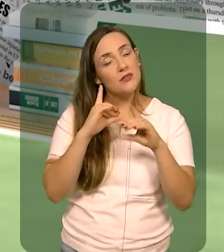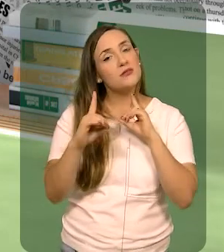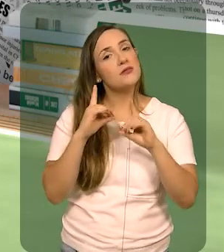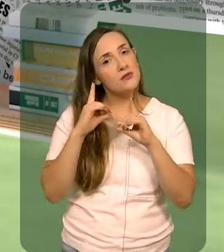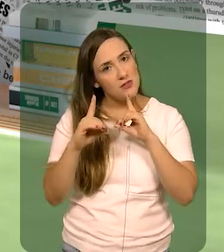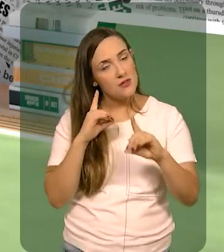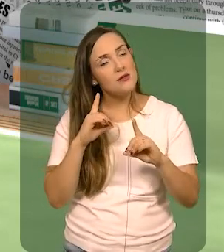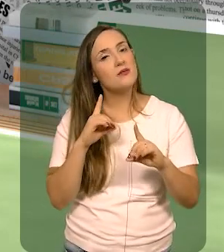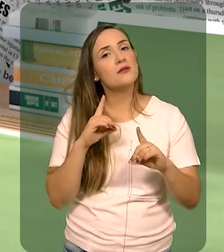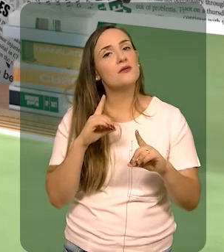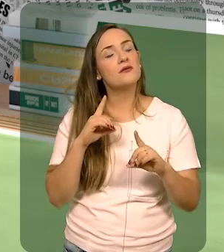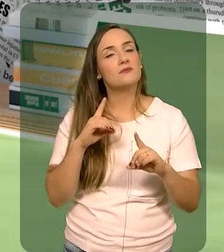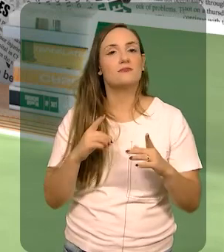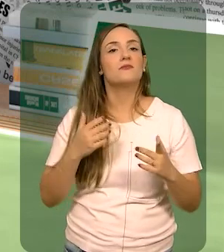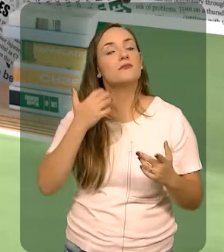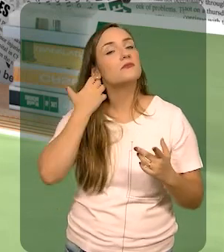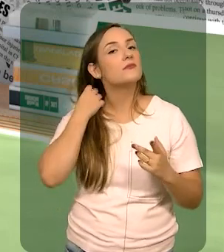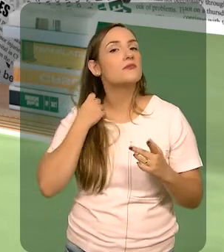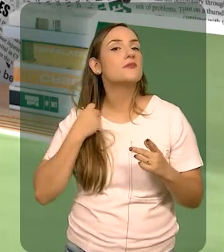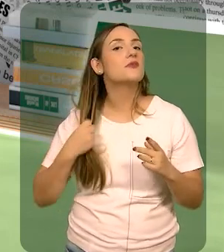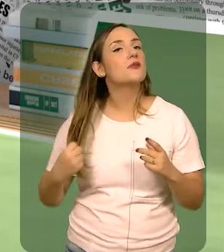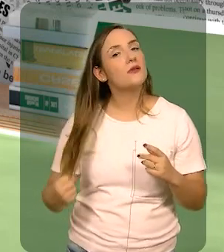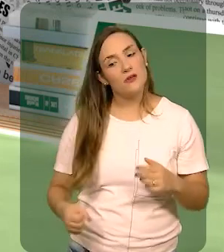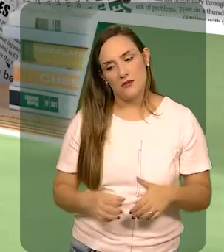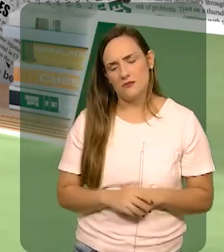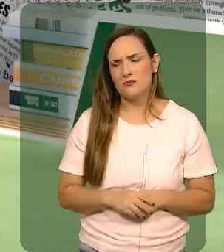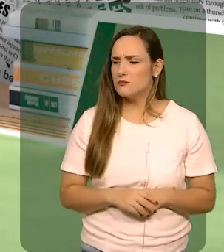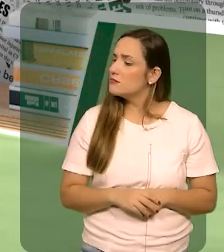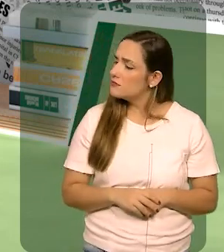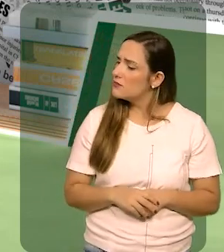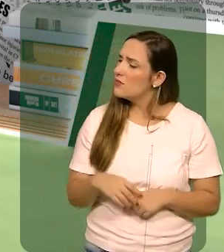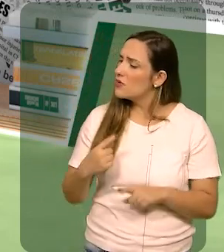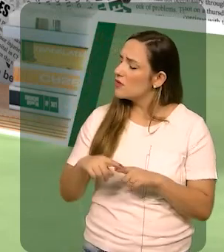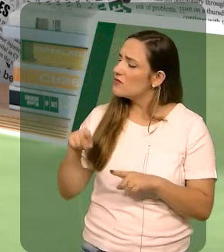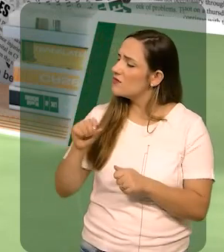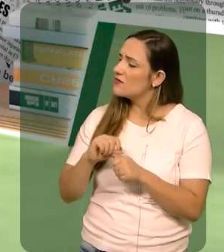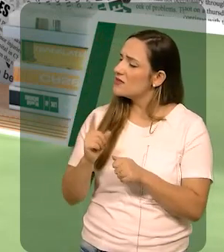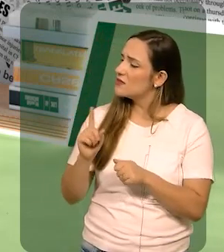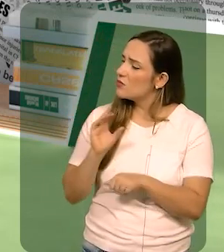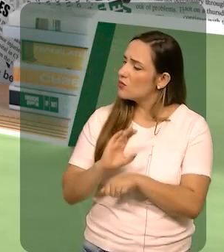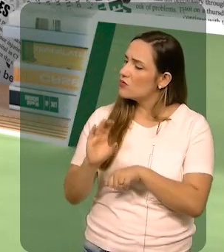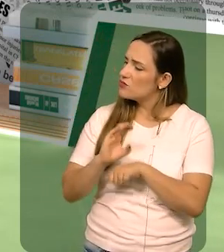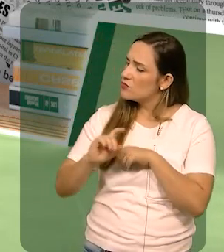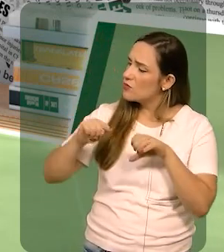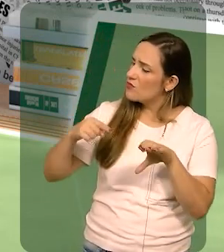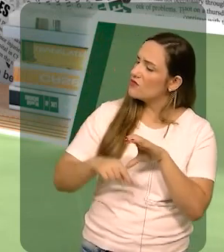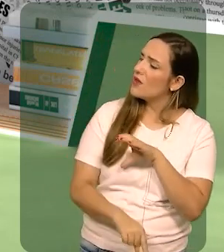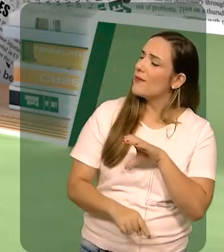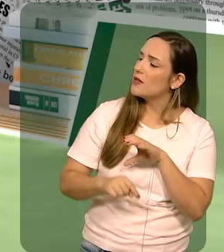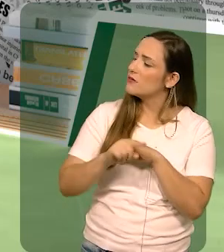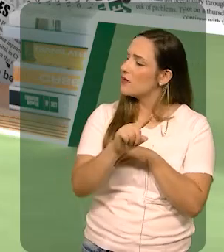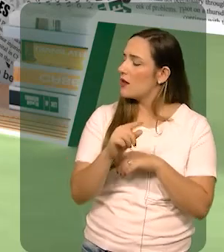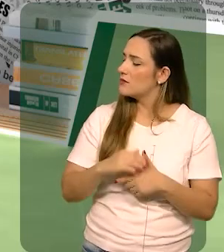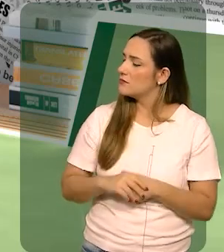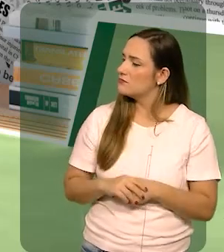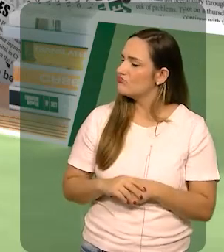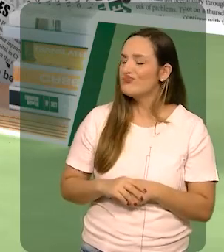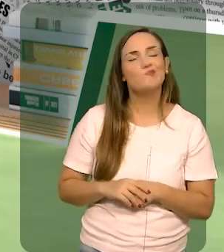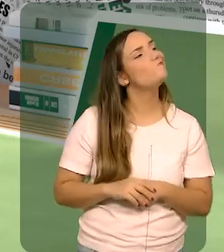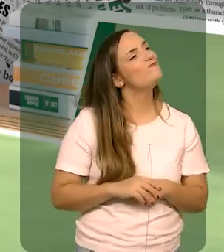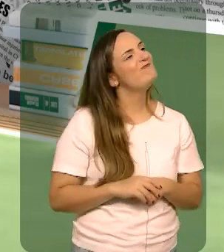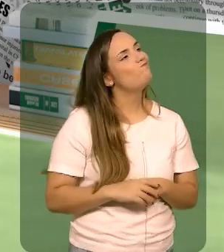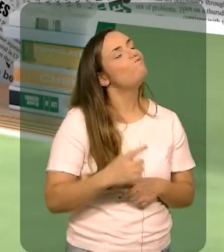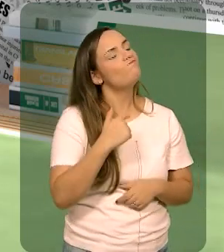para a comunidade, para a base, que eu costumo dizer. Né? Onde surge a oportunidade, por que você não faz o curso de